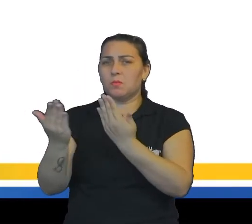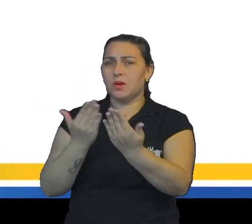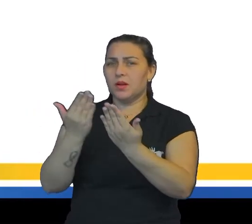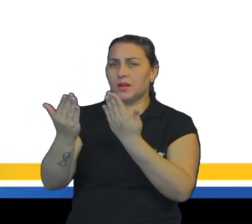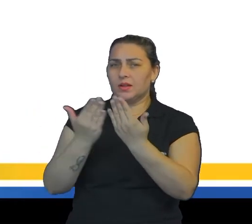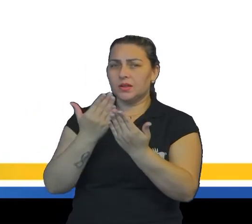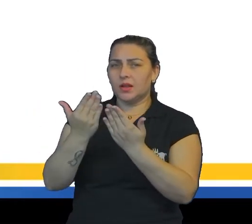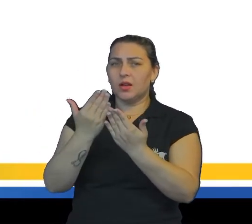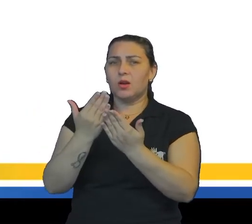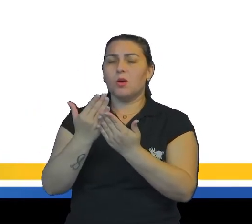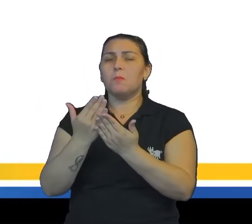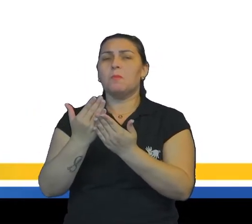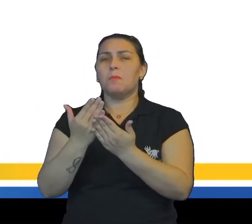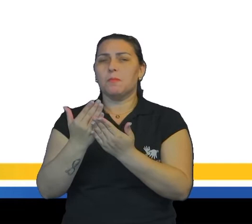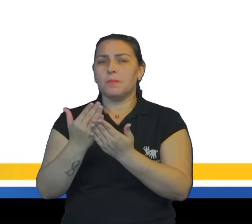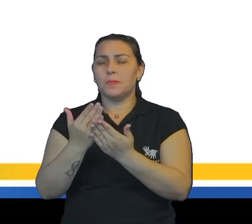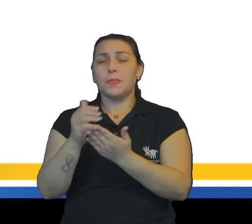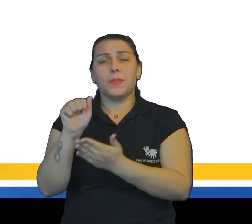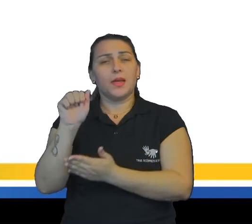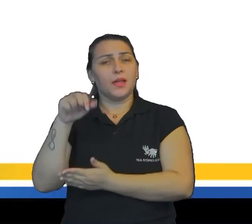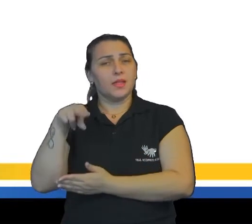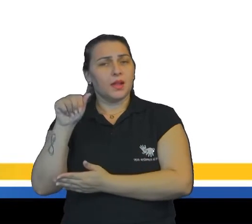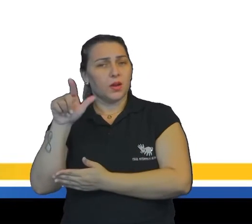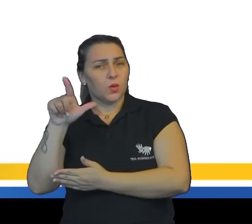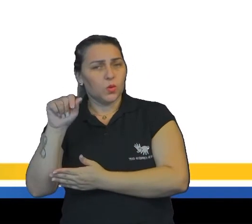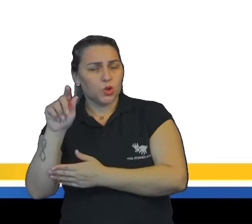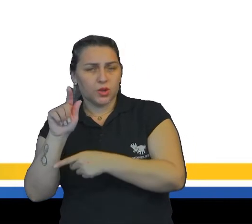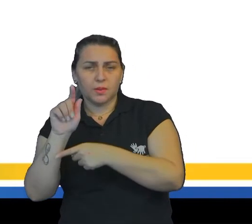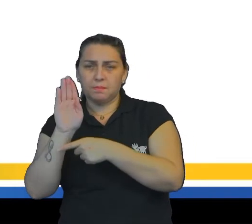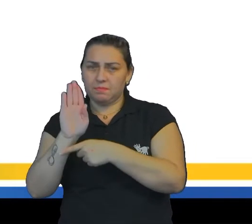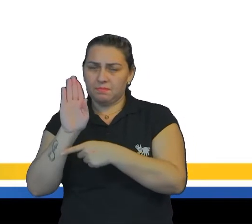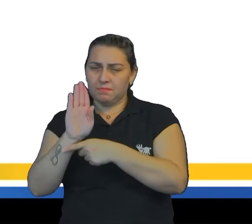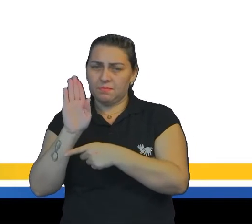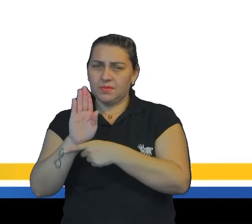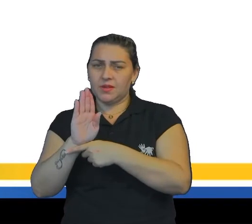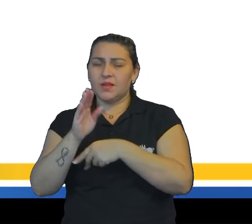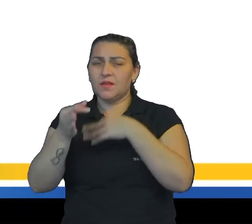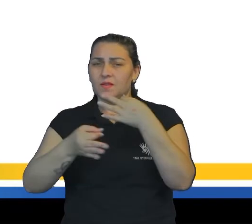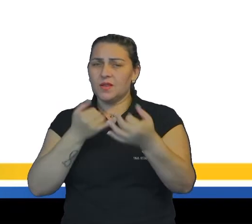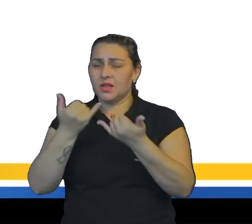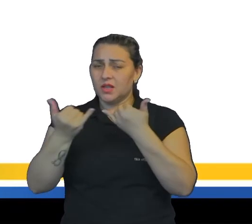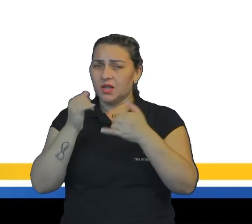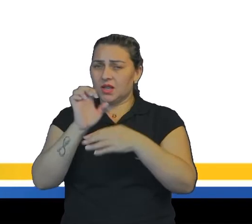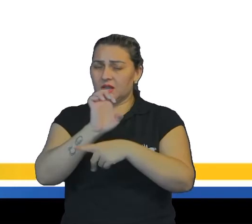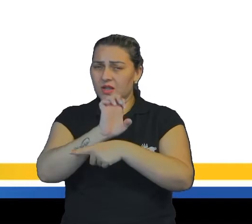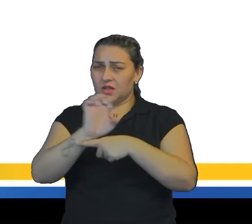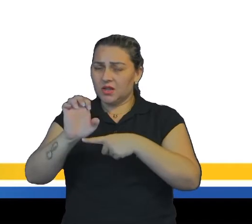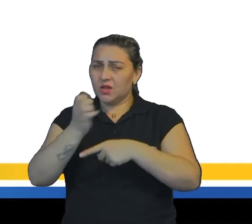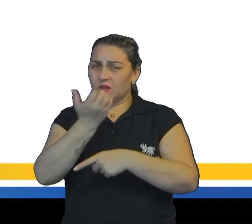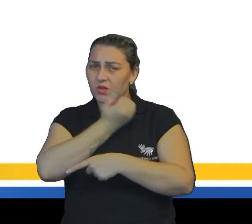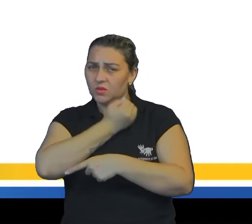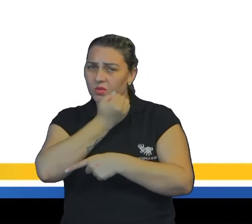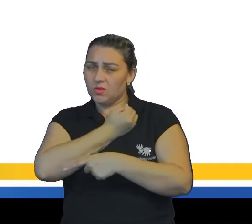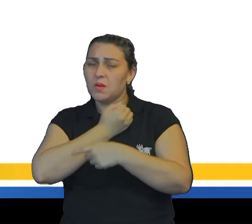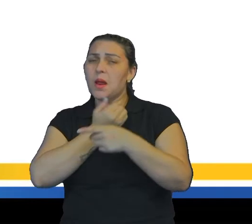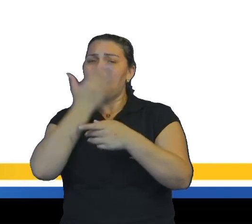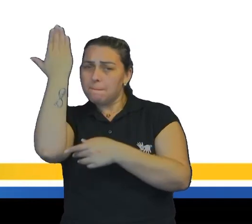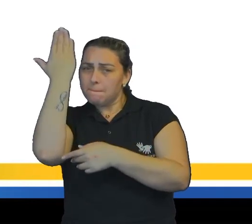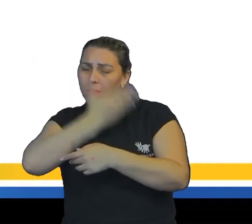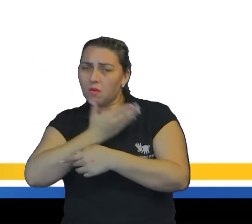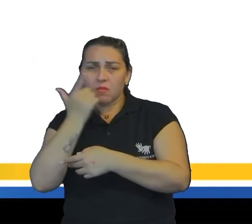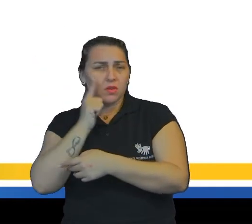uma comparação, ou seja, uma analogia. B, ele cita dados estatísticos, números, que provam